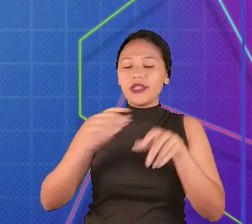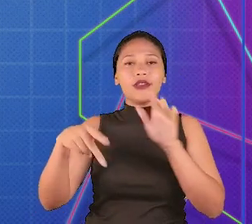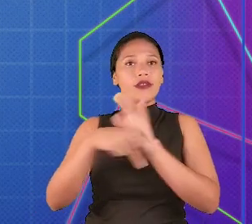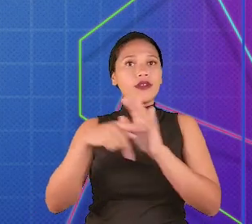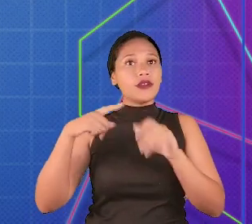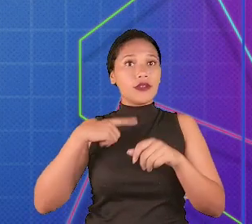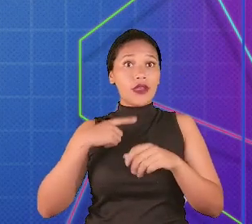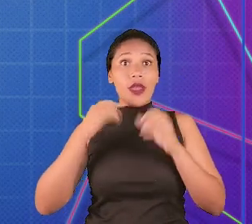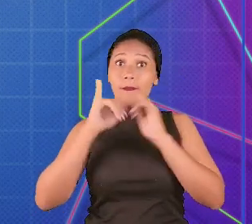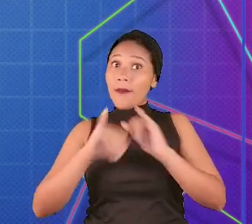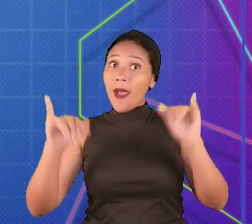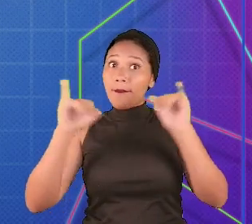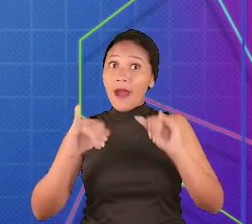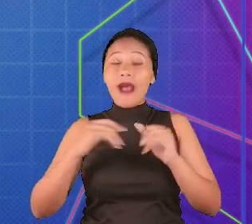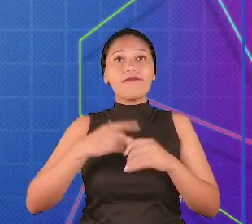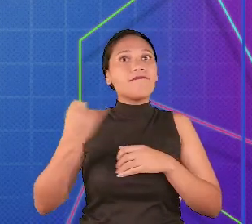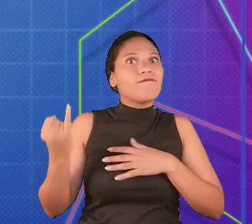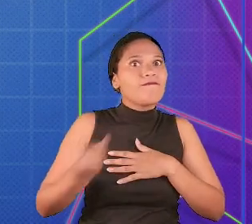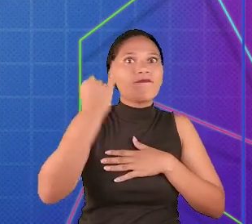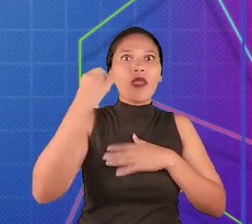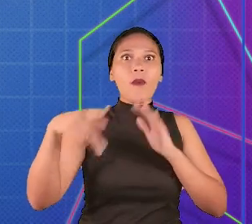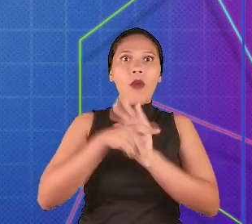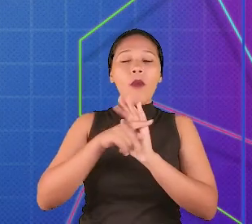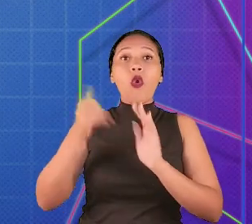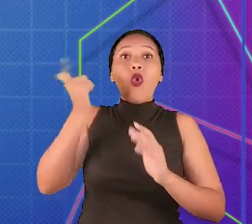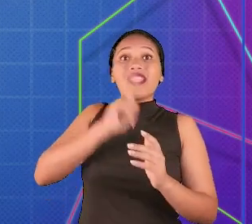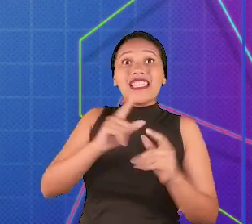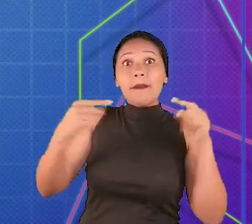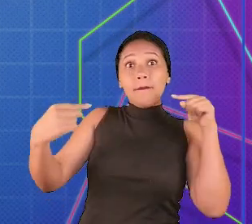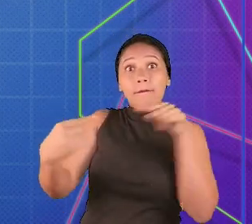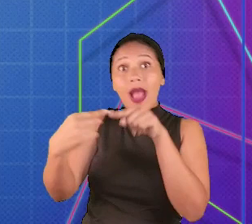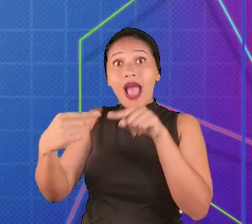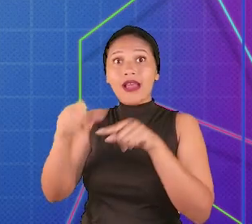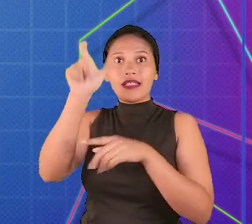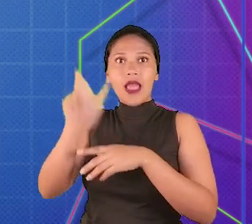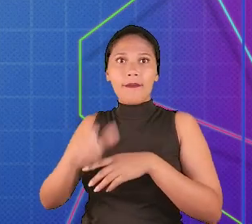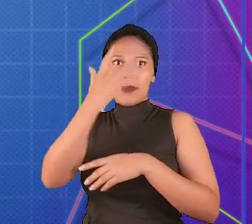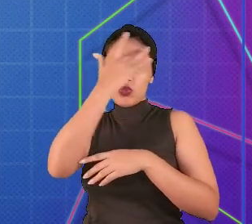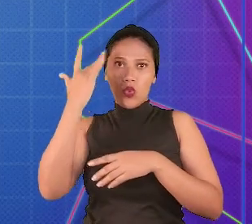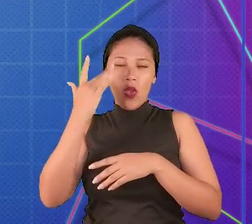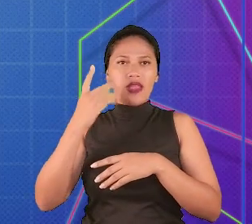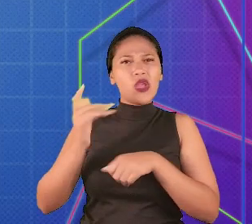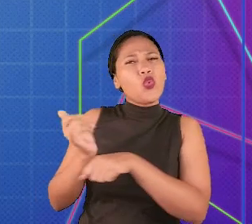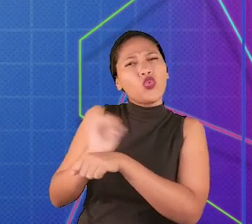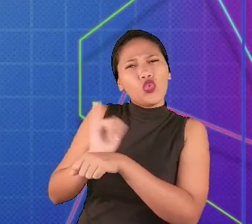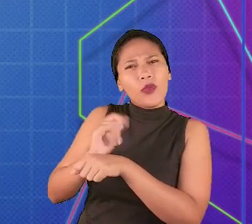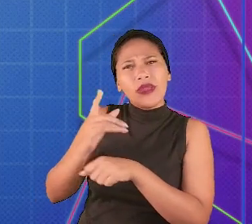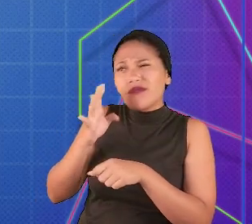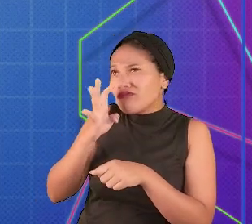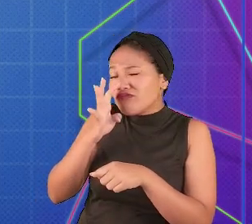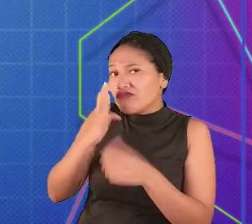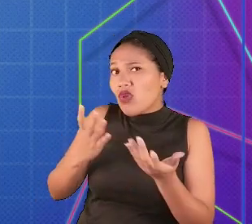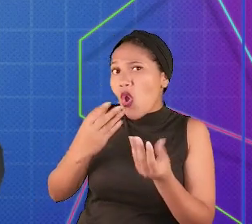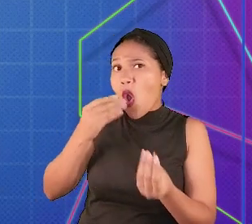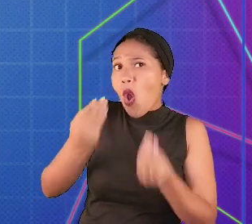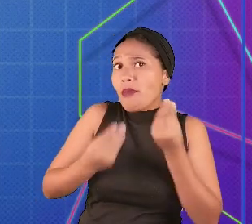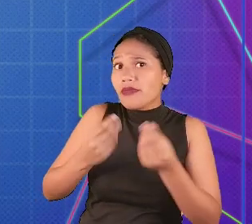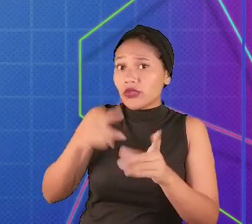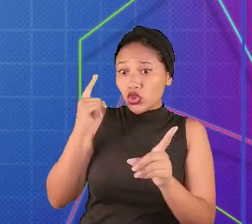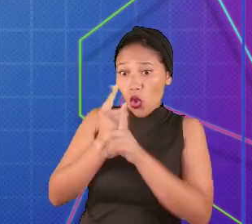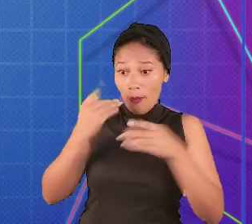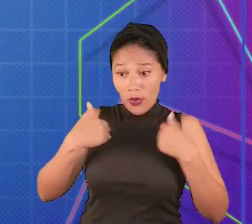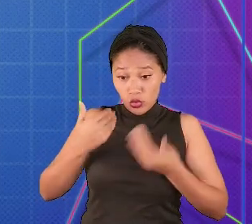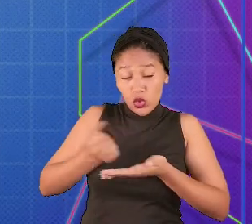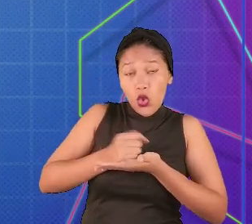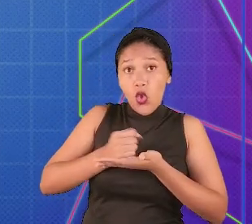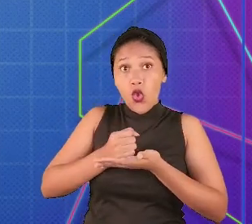marketing são essenciais para fazer o game chegar até essas pessoas. Será que elas assistem a algum canal do YouTube? Como eu faço para que elas